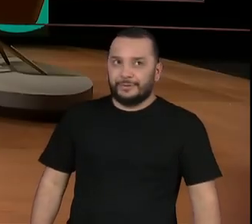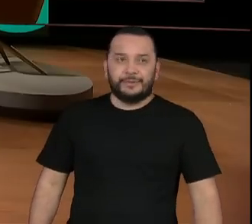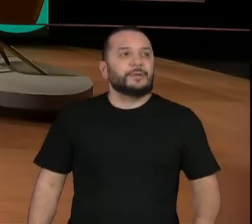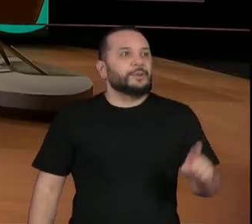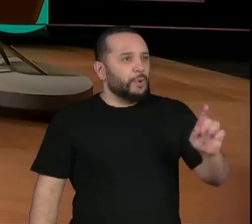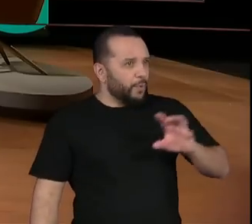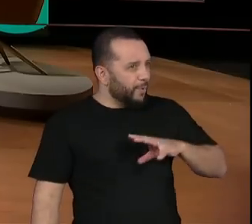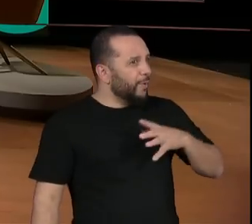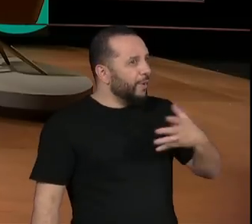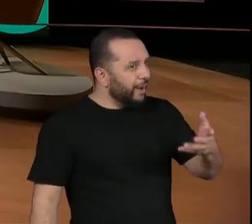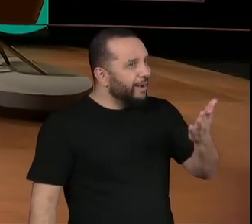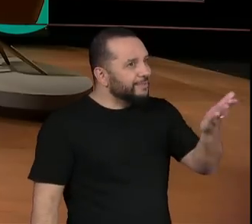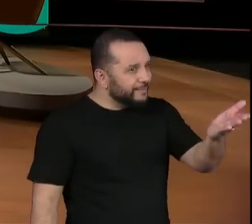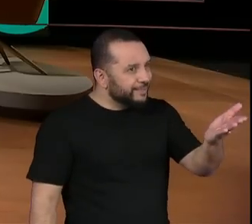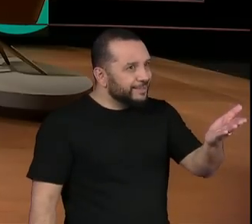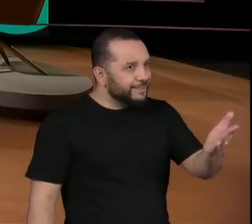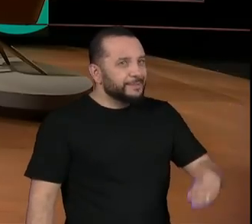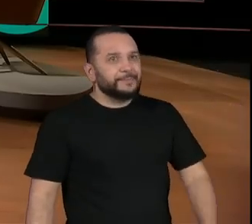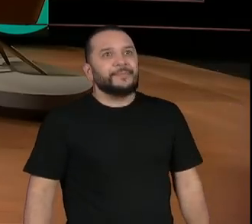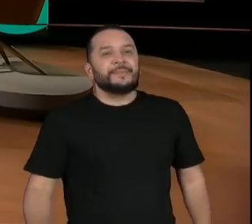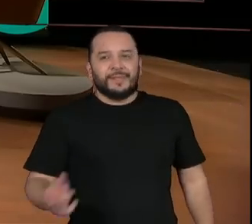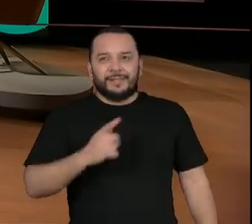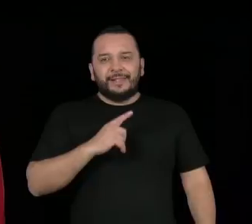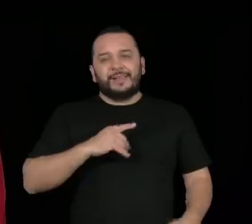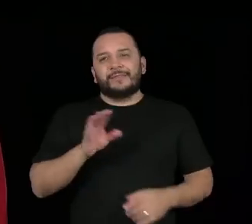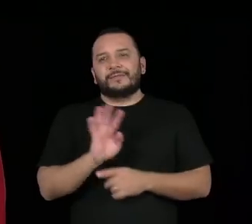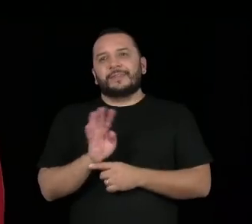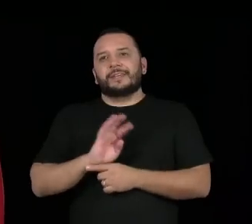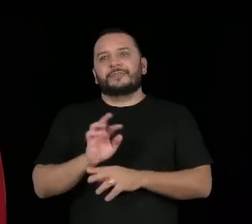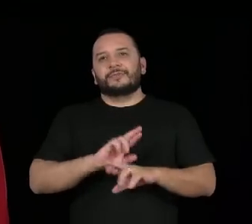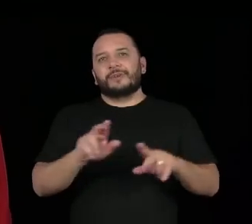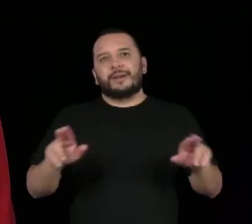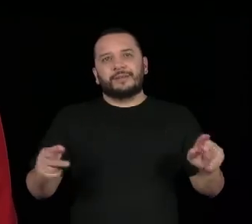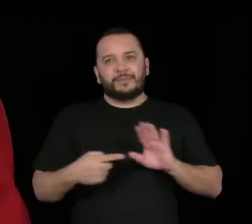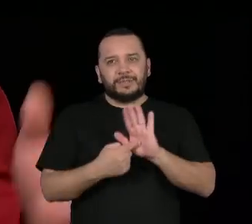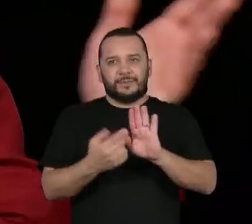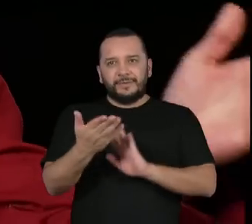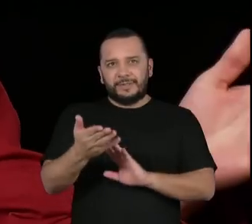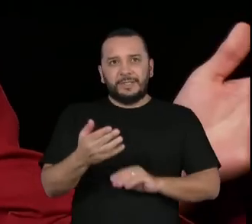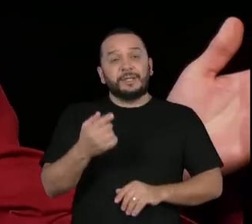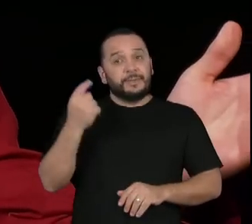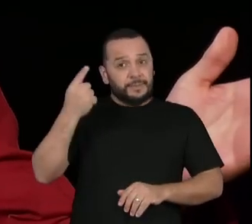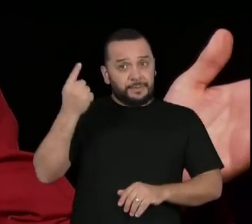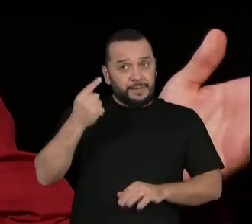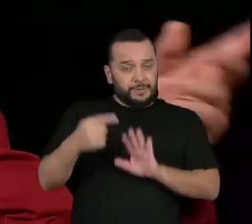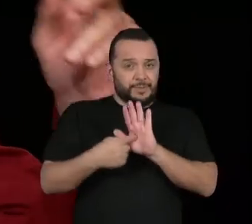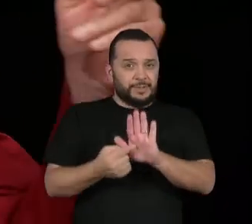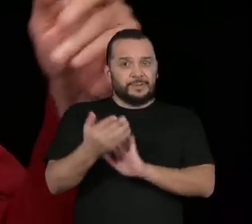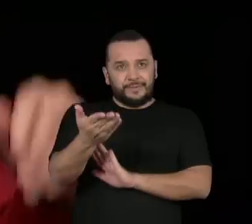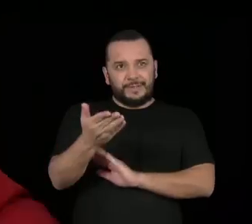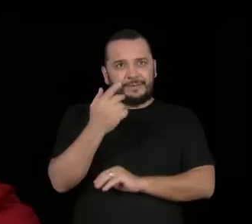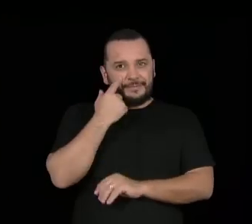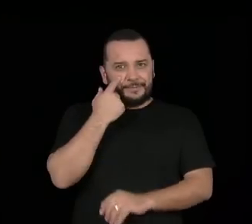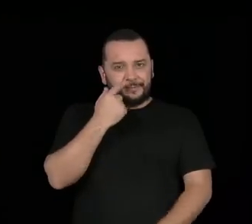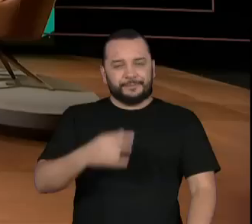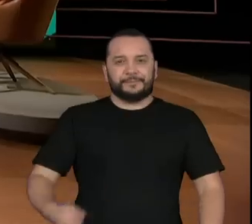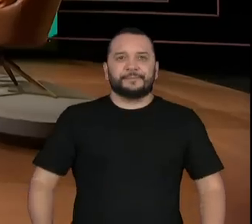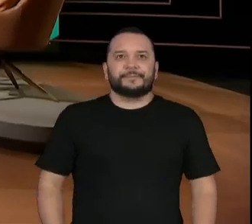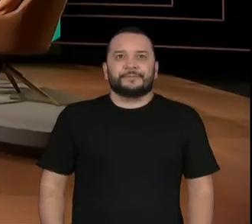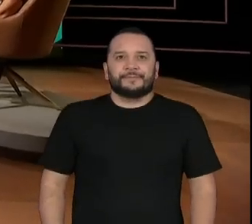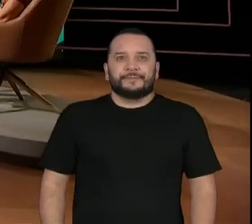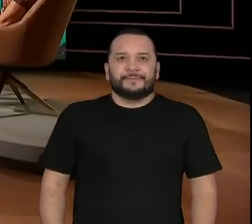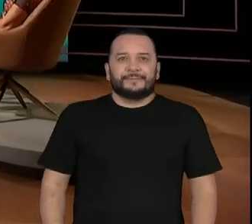coragem, hein, E tá lá. Nós temos vários depoimentos gravados para você ver. Jura? Vamos mostrar o primeiro? Vamos. Olha lá.